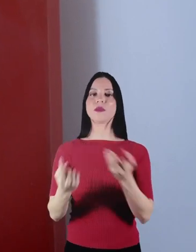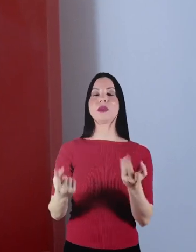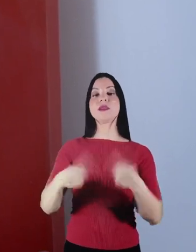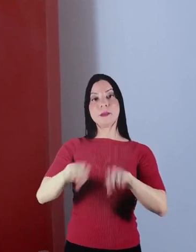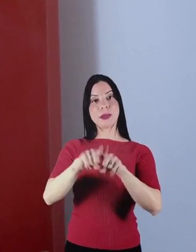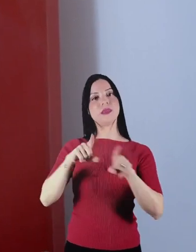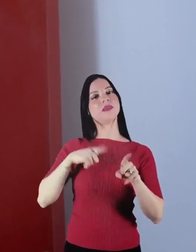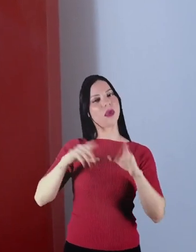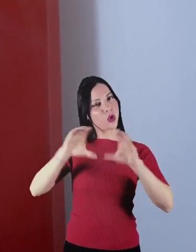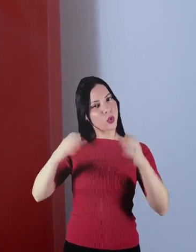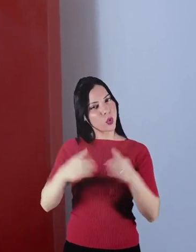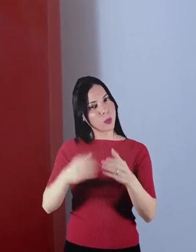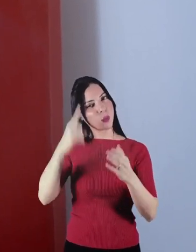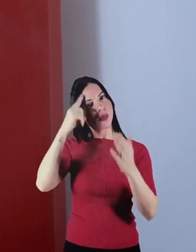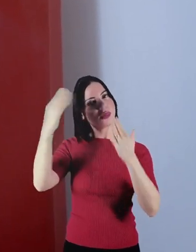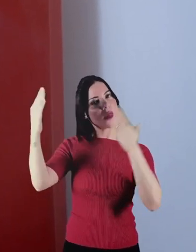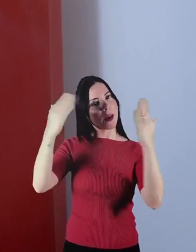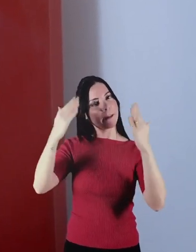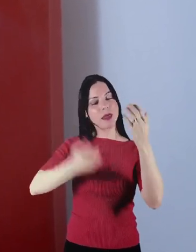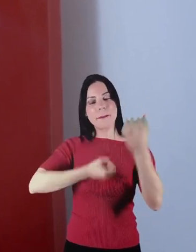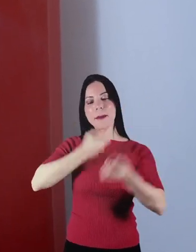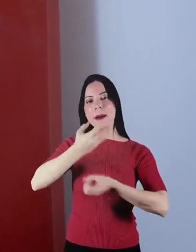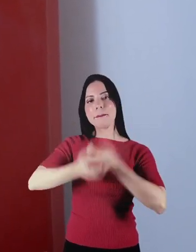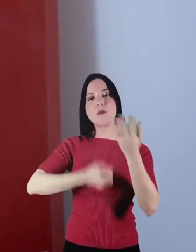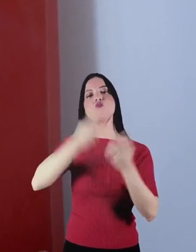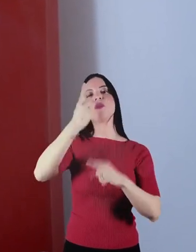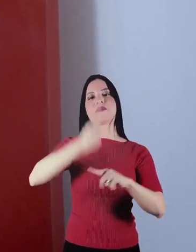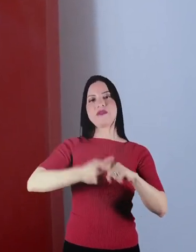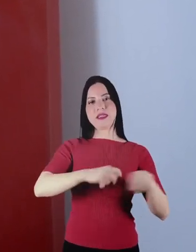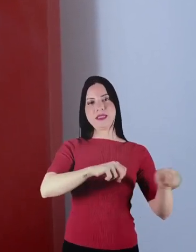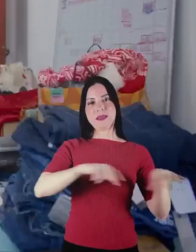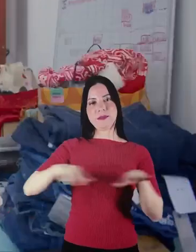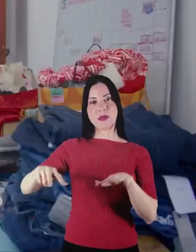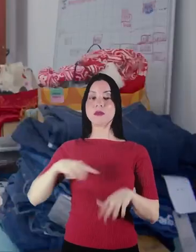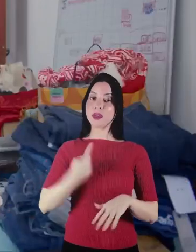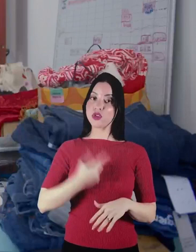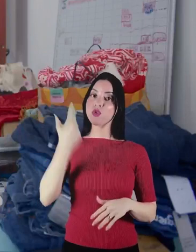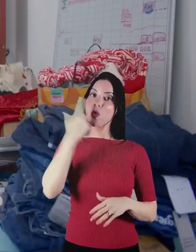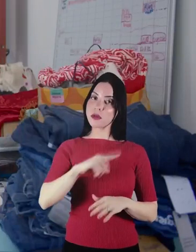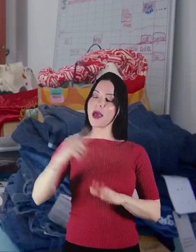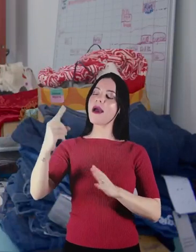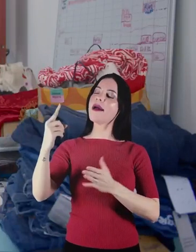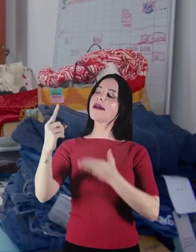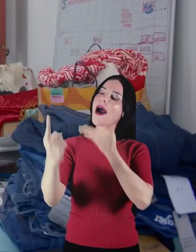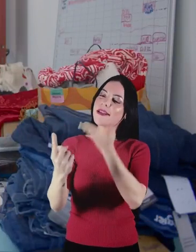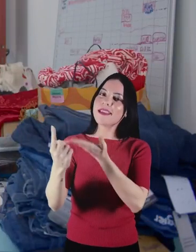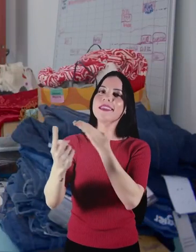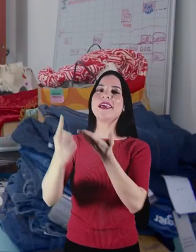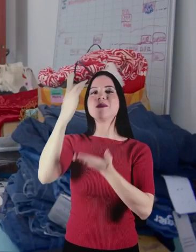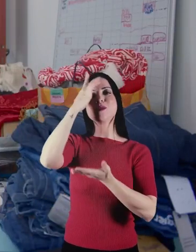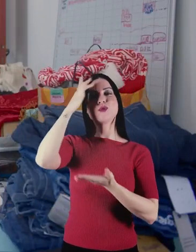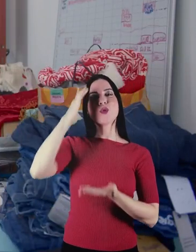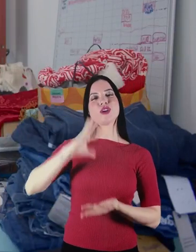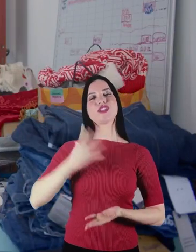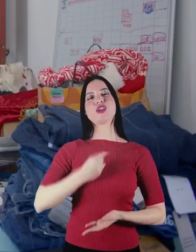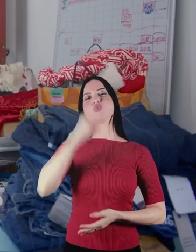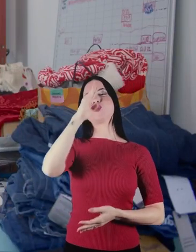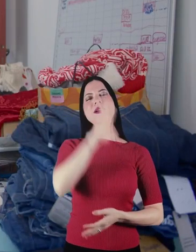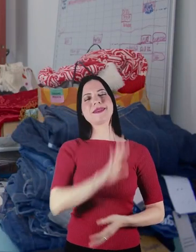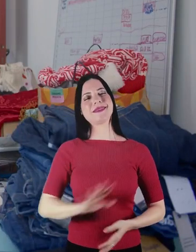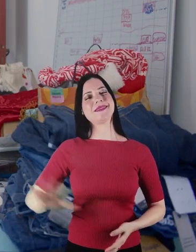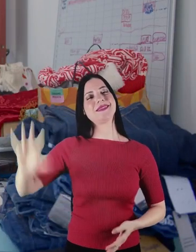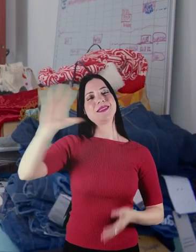individuais e um grupo terapêutico que acontece uma vez por semana, onde a gente atende pessoas trans do Brasil